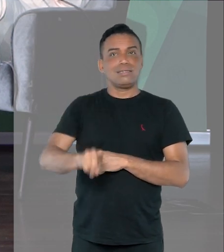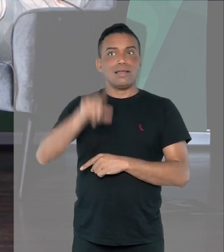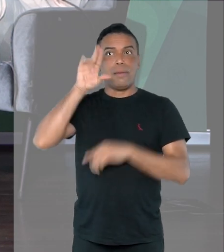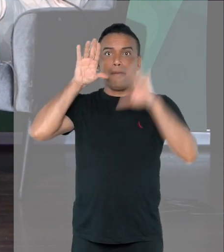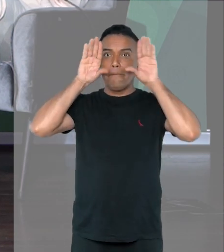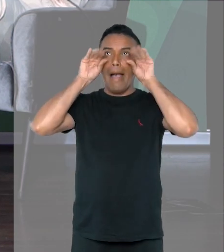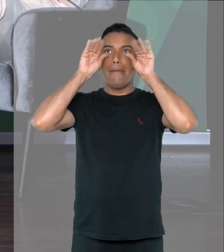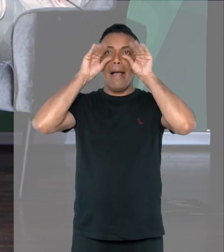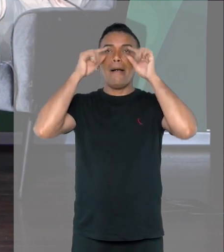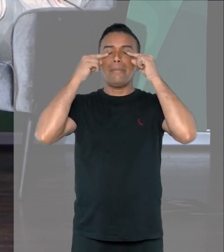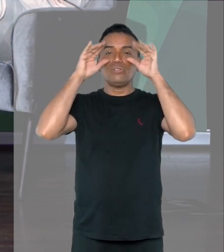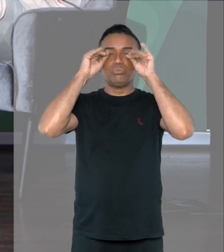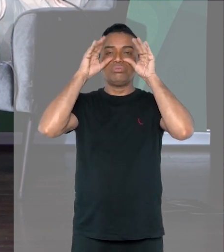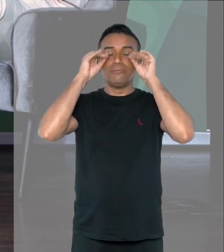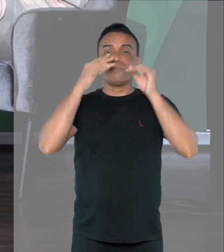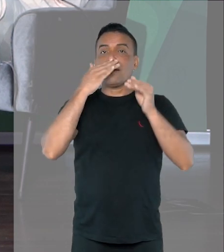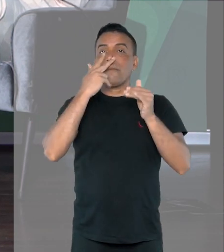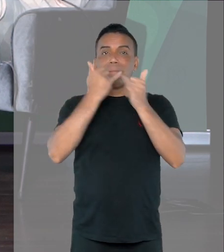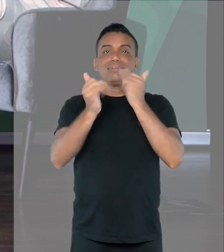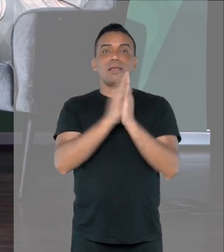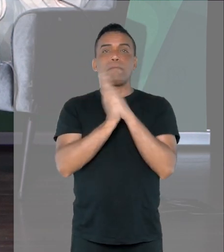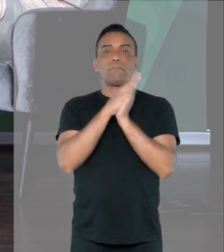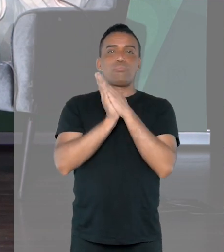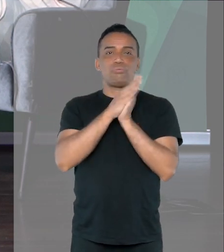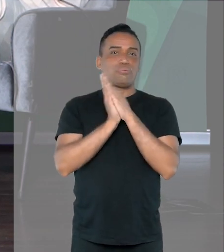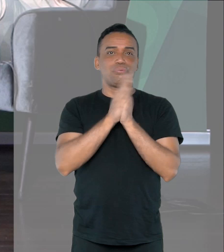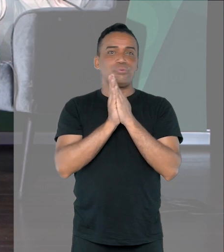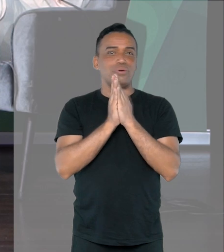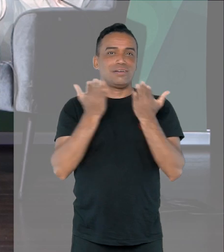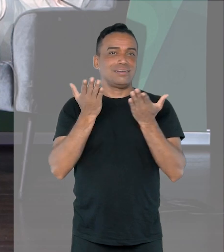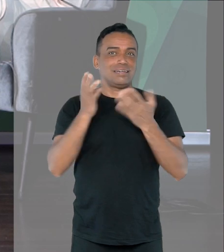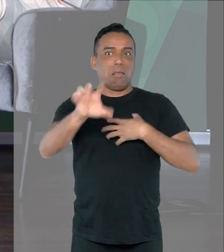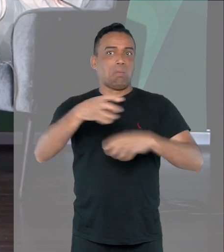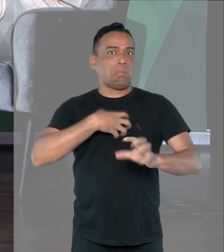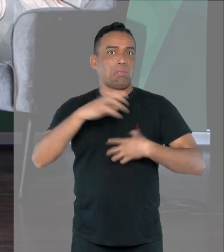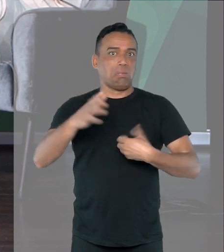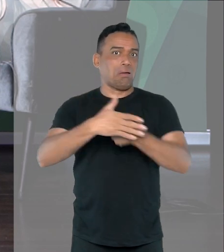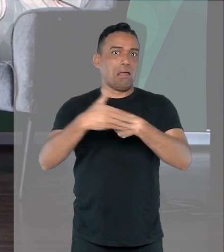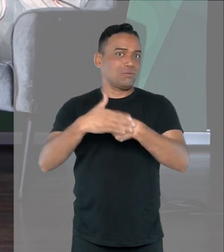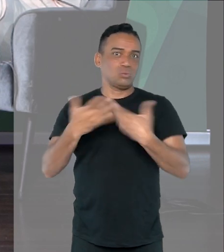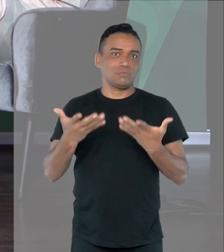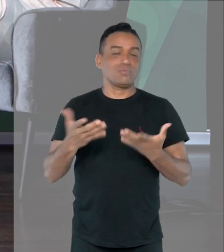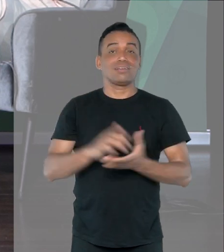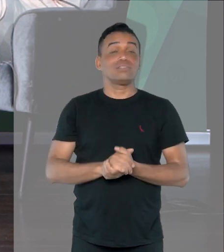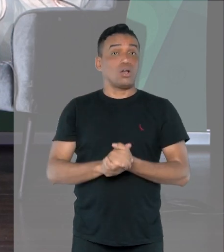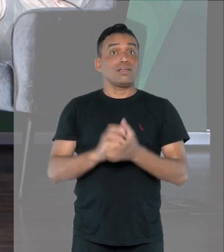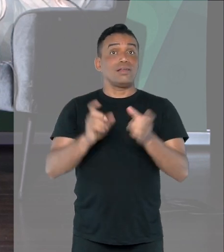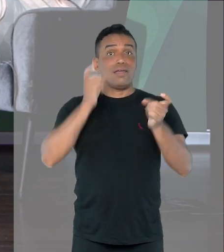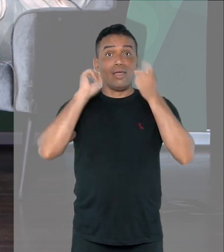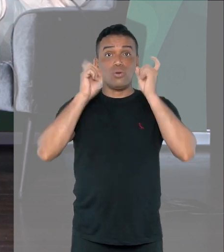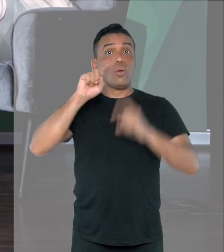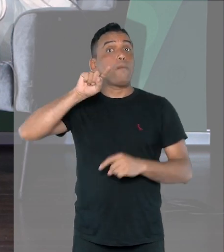ele parecia um boneco, que ele não tinha carisma bastante, mas, enfim, bem ou mal, o menino reuniu mil pessoas